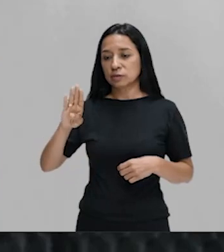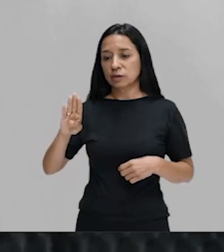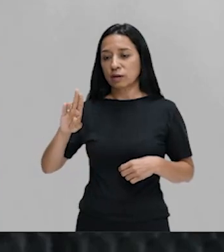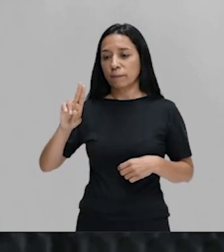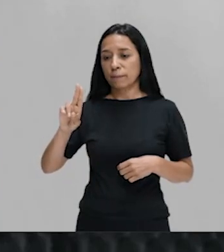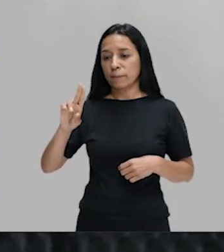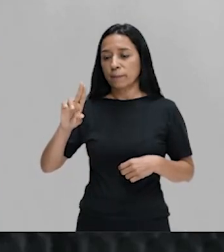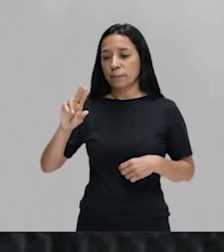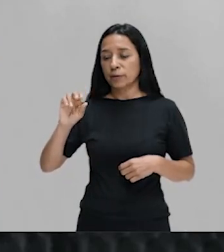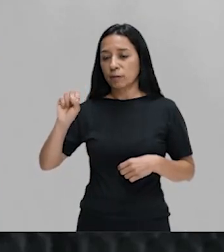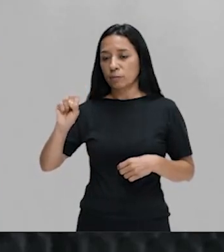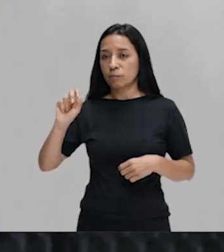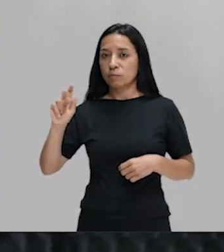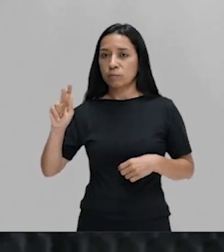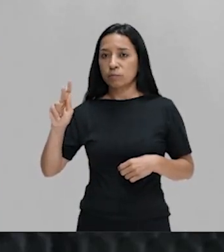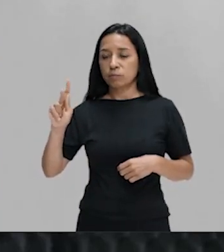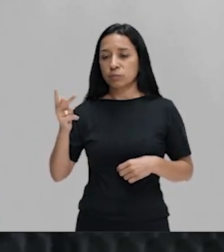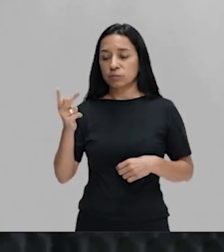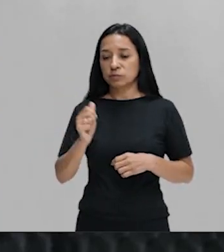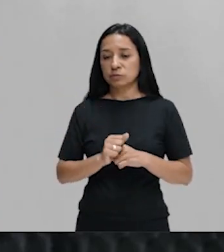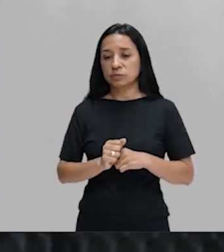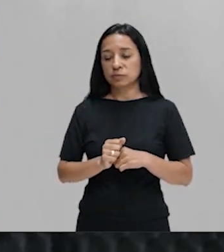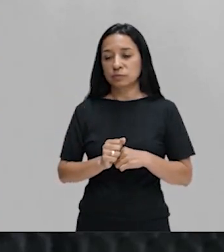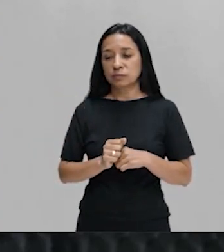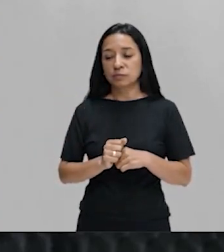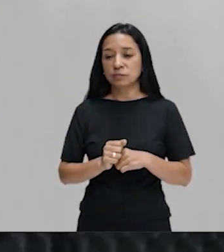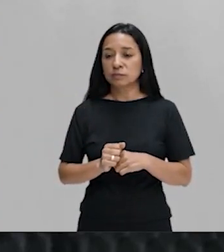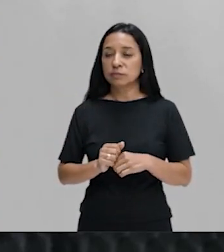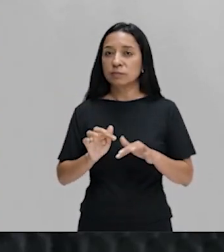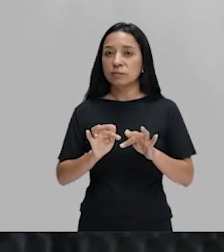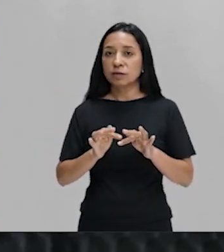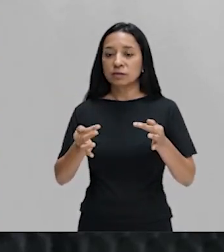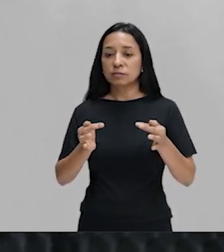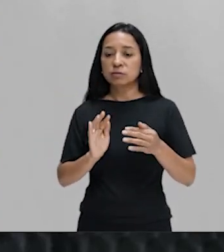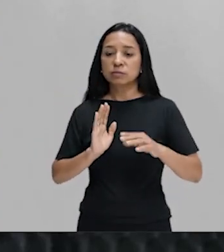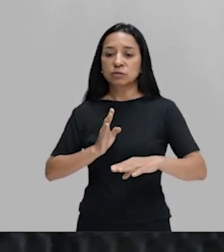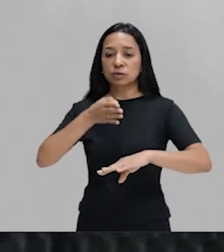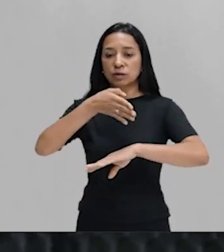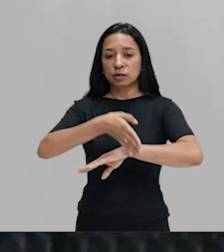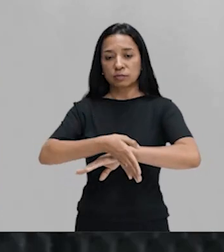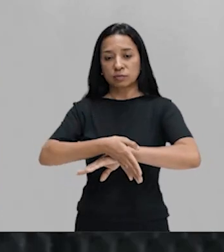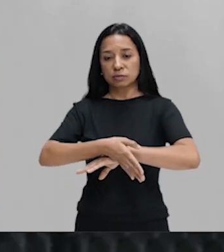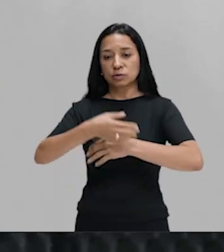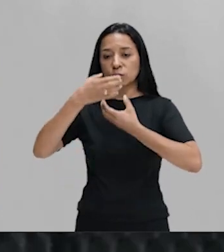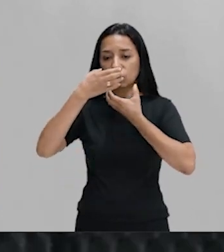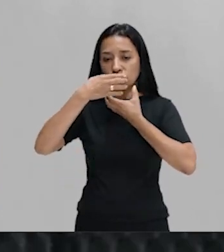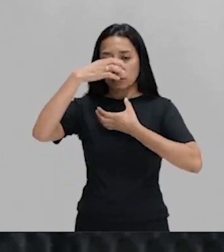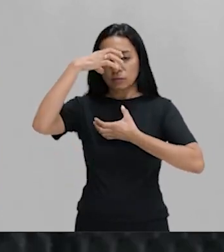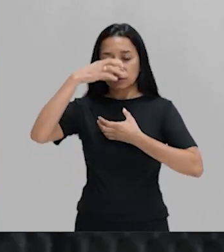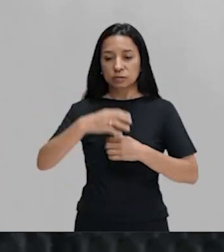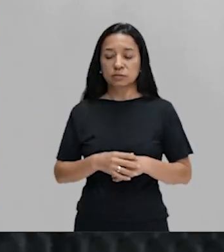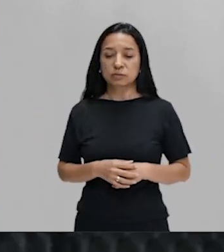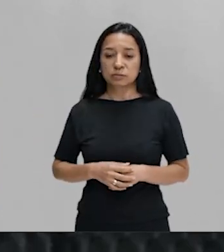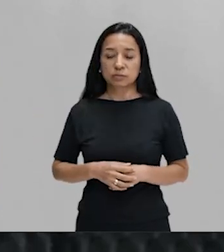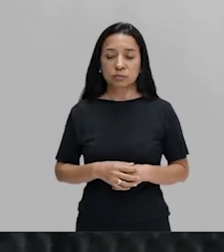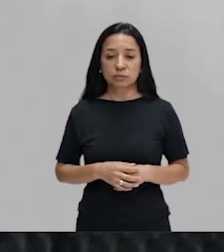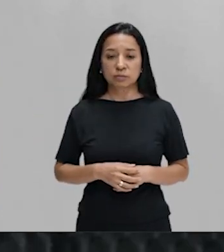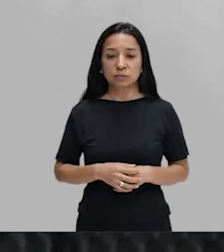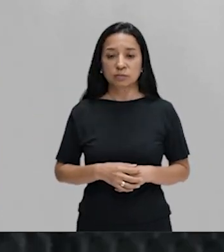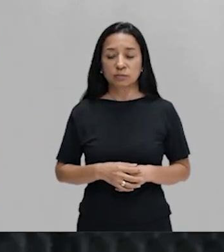governo norte-americano, acabou simplesmente invadindo o Afeganistão. Essa é a guerra do